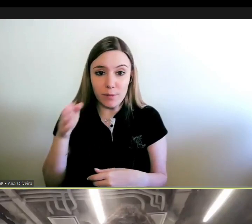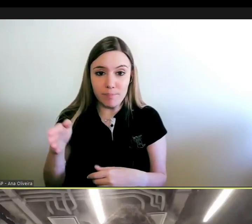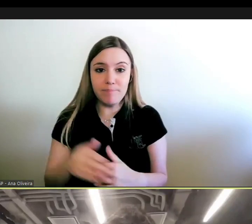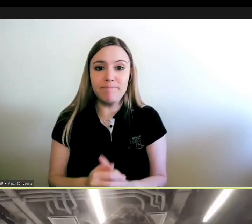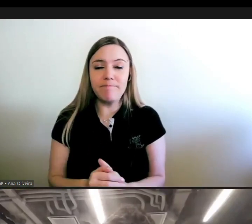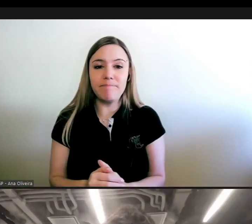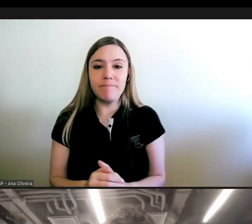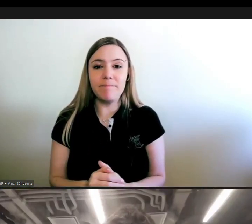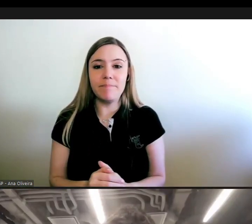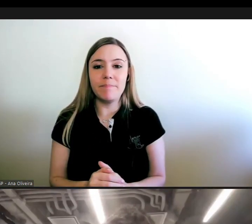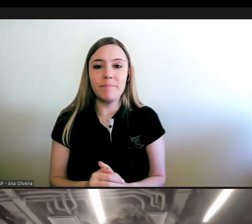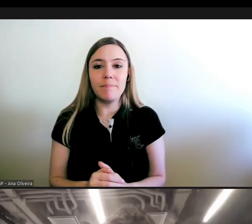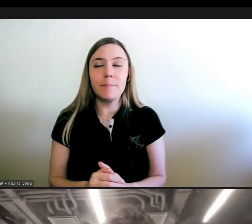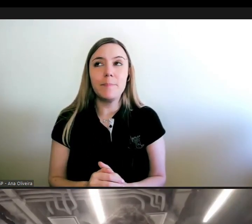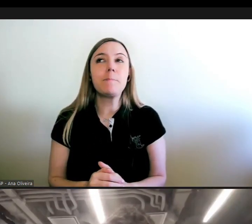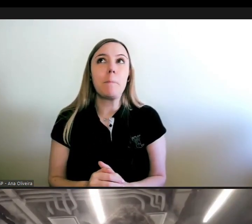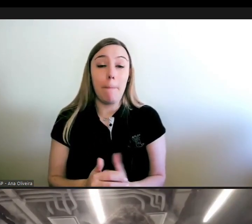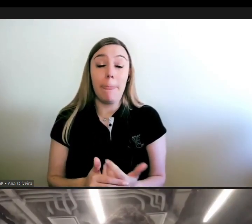Todos os